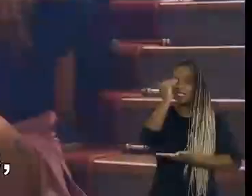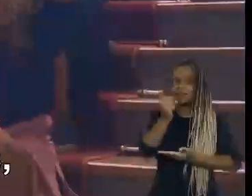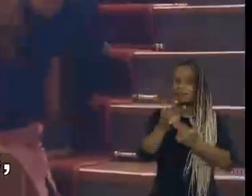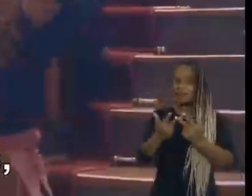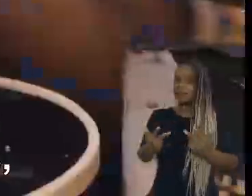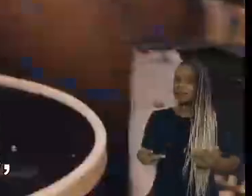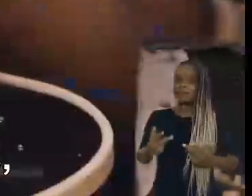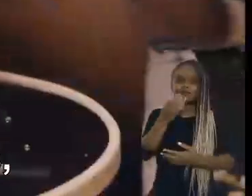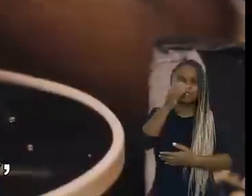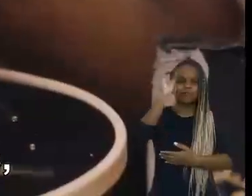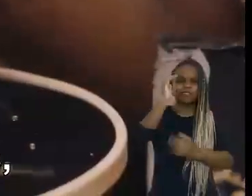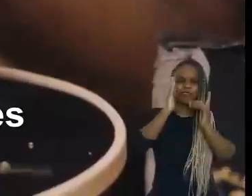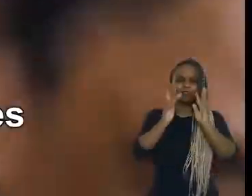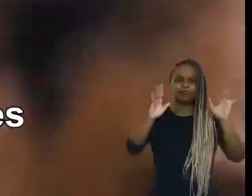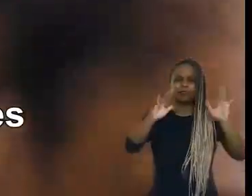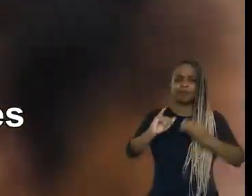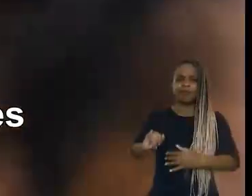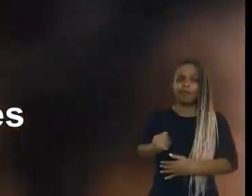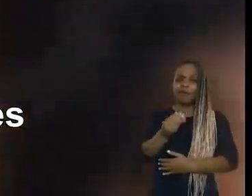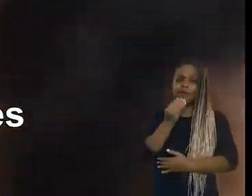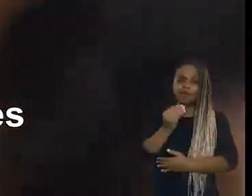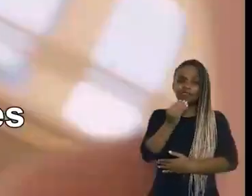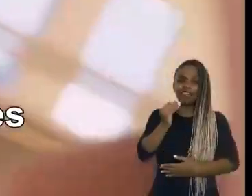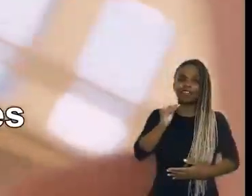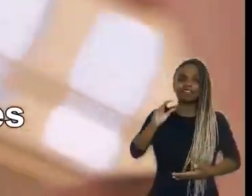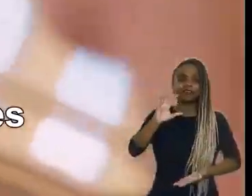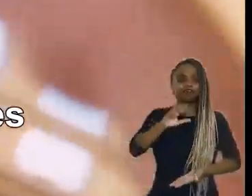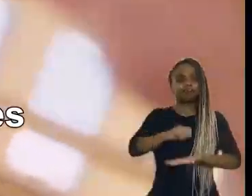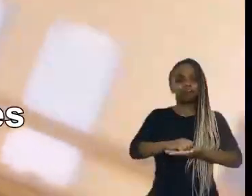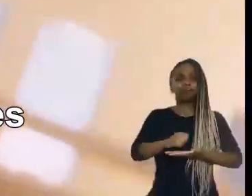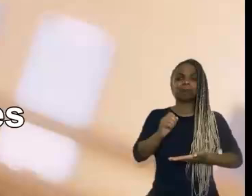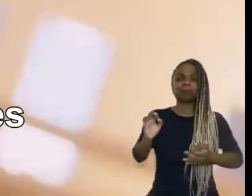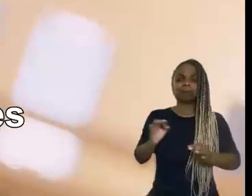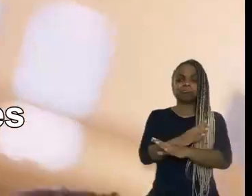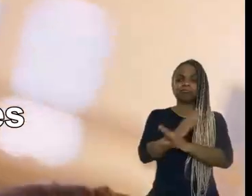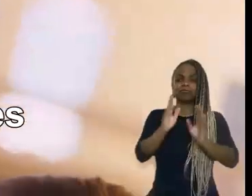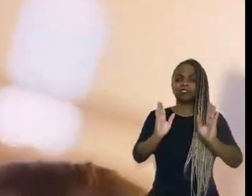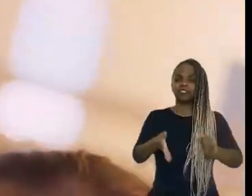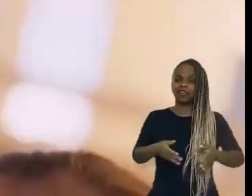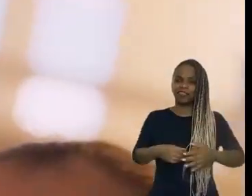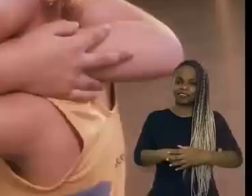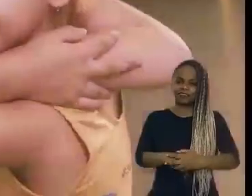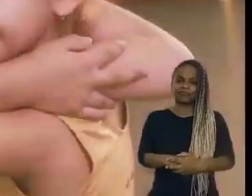Nas trocas de saberes, sonhos e oportunidades se concretizam.